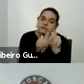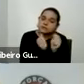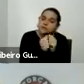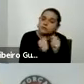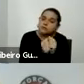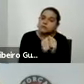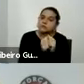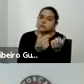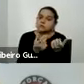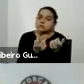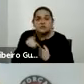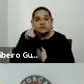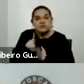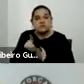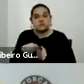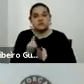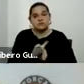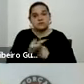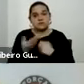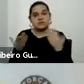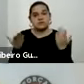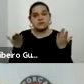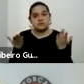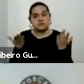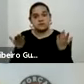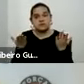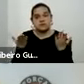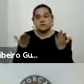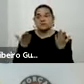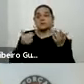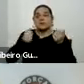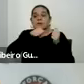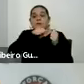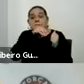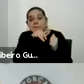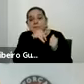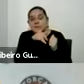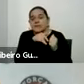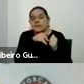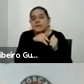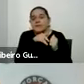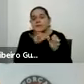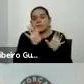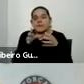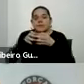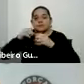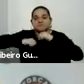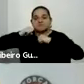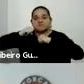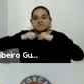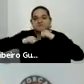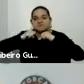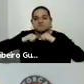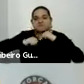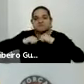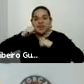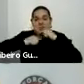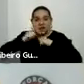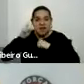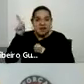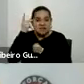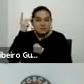temos. E o pior é que a Federação das Indústrias de São Paulo brindaram, né? Claro, eles